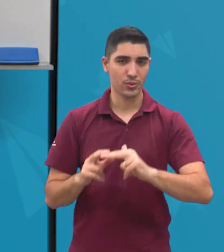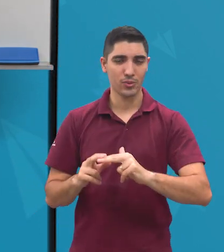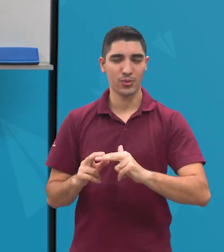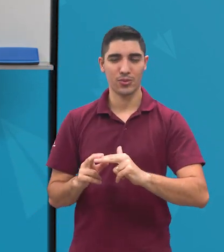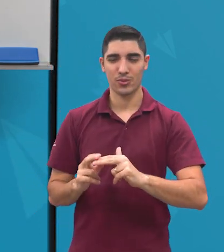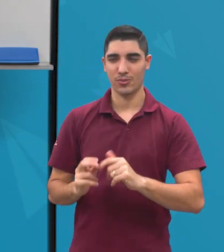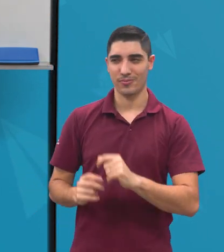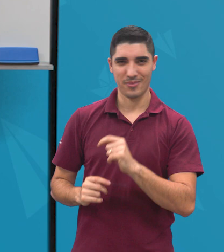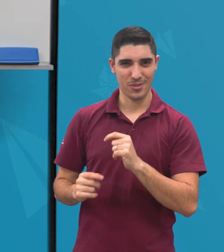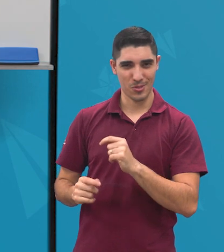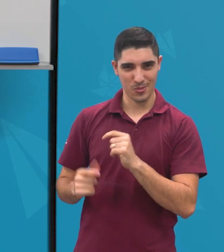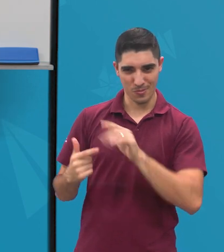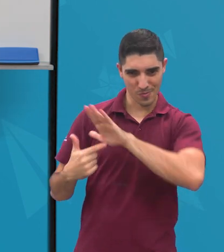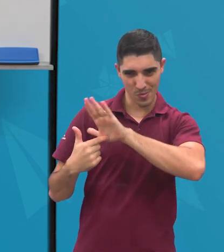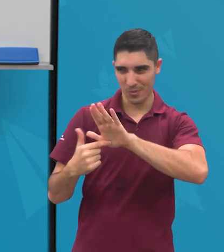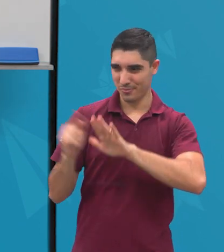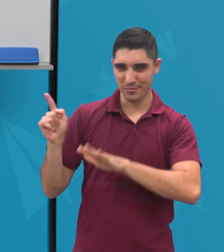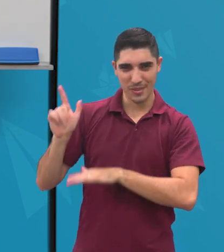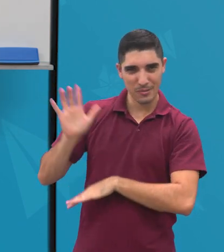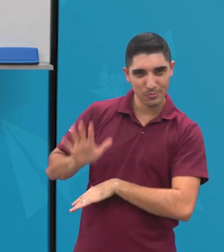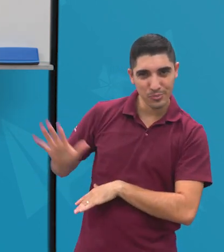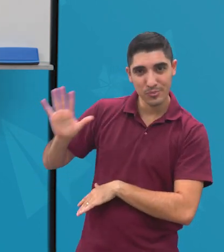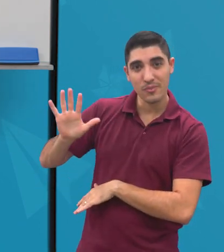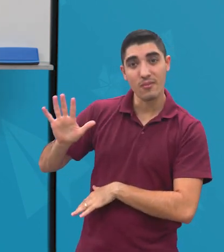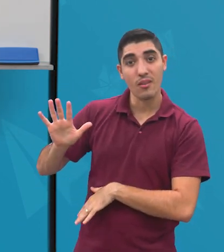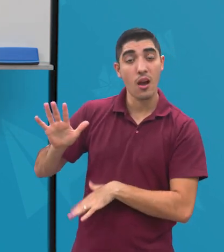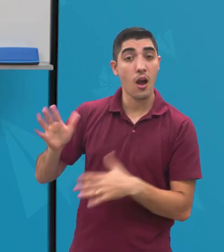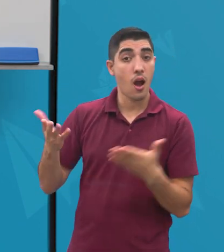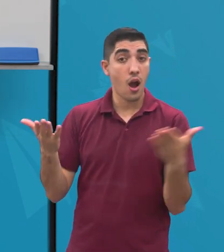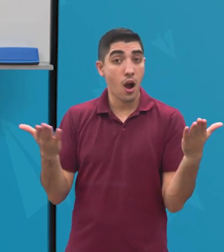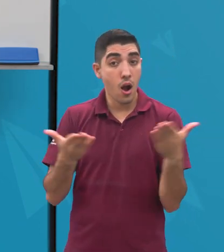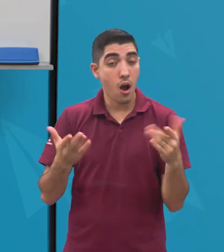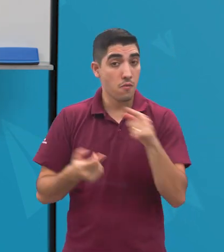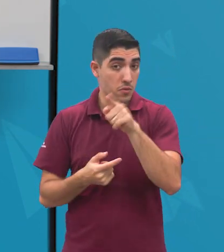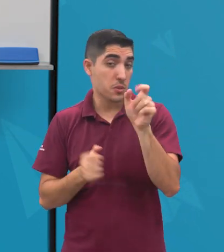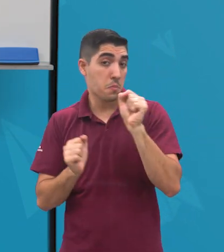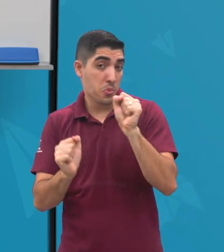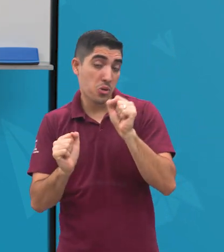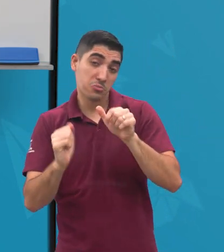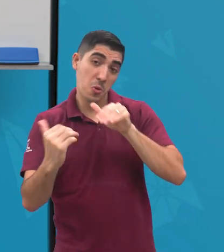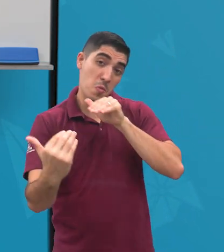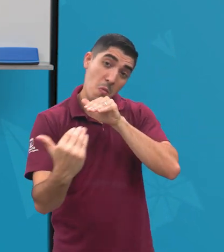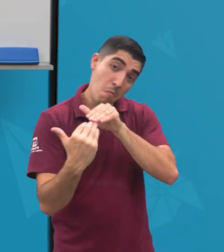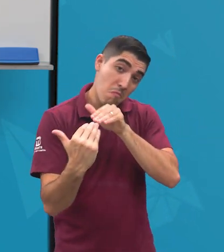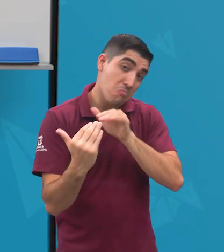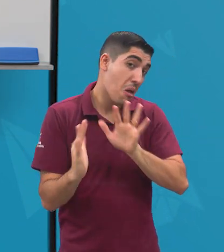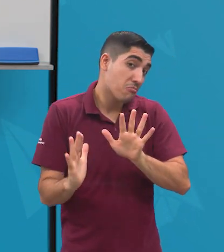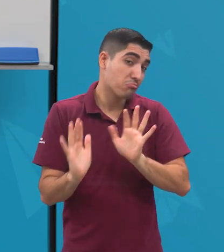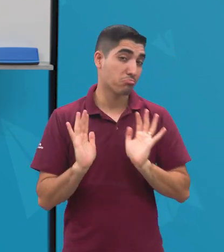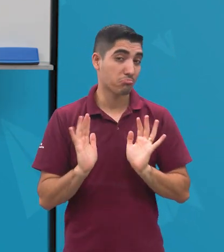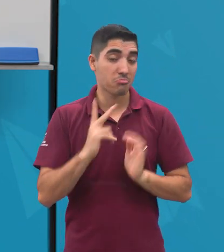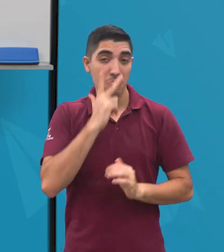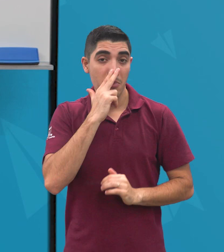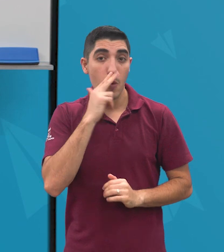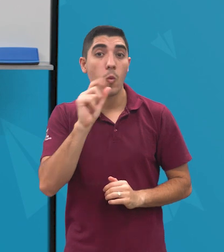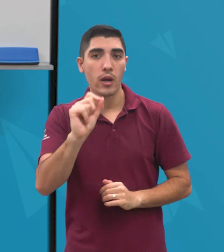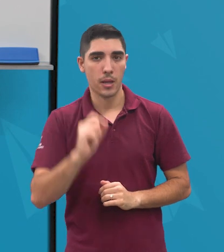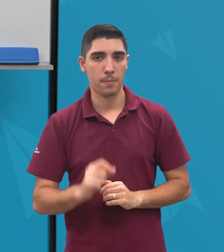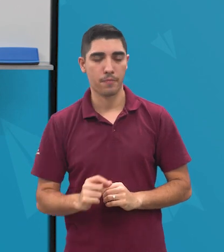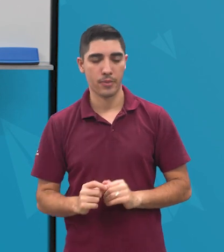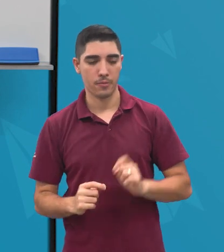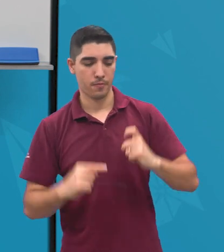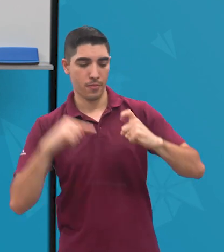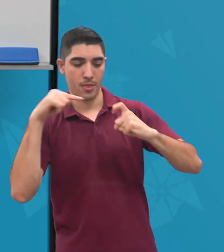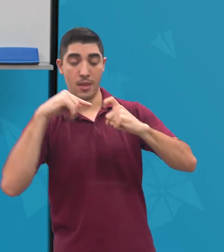que eu falei para vocês, talvez vocês concordem comigo que a gente vai colocar